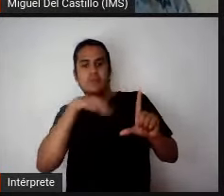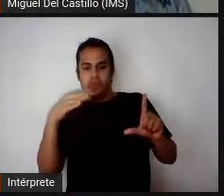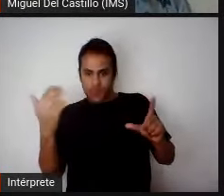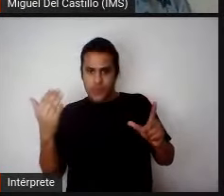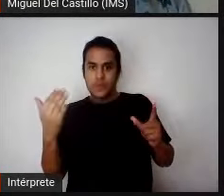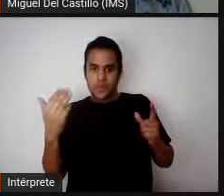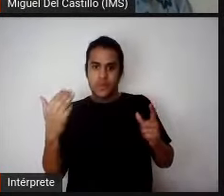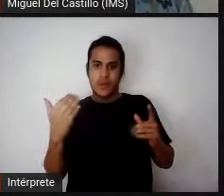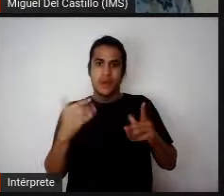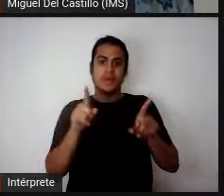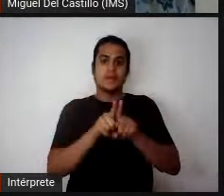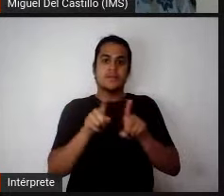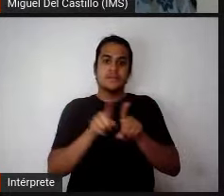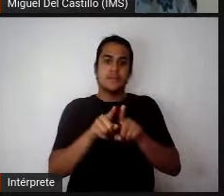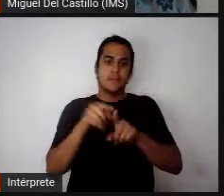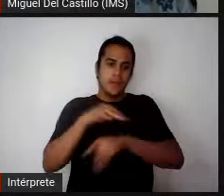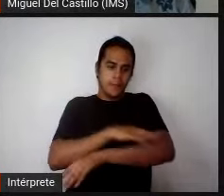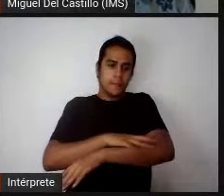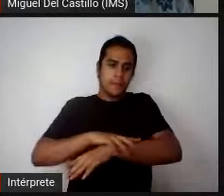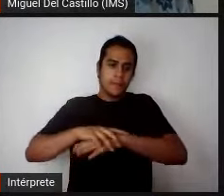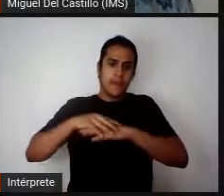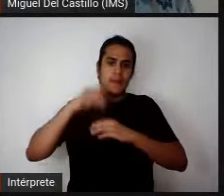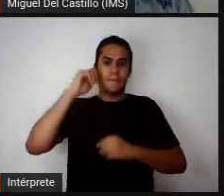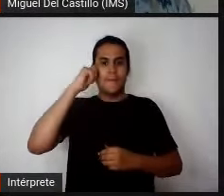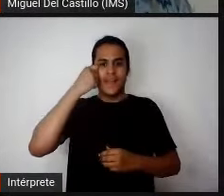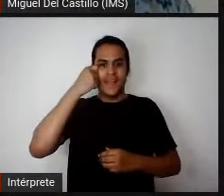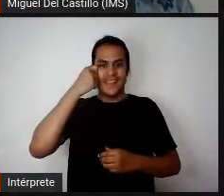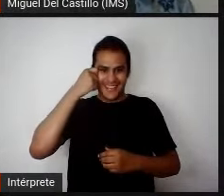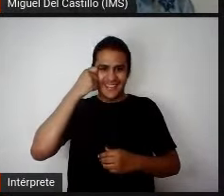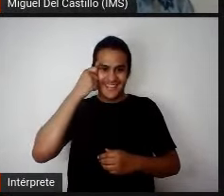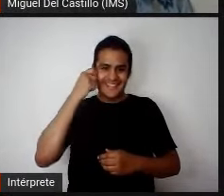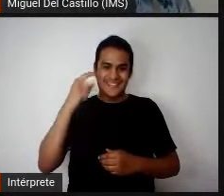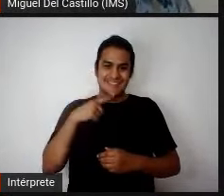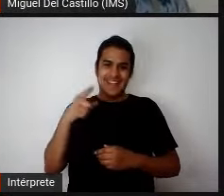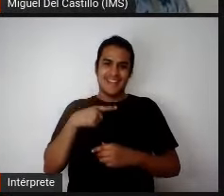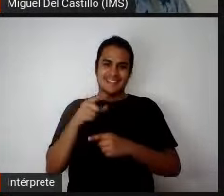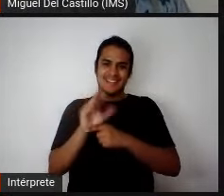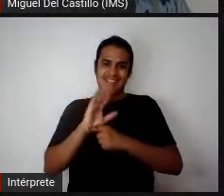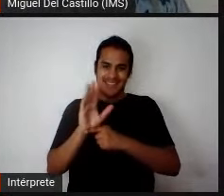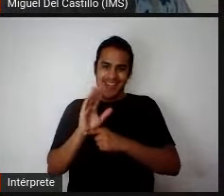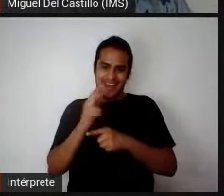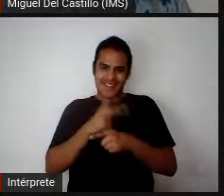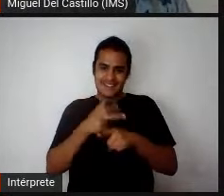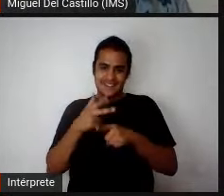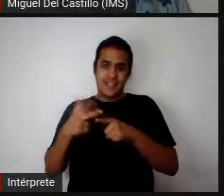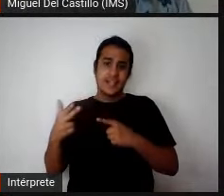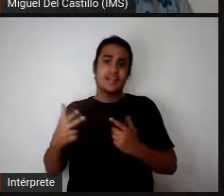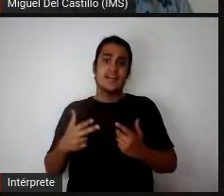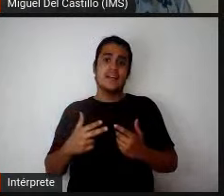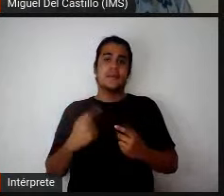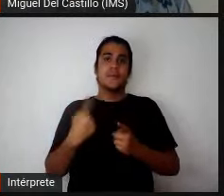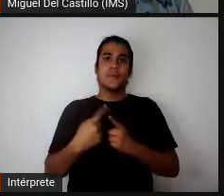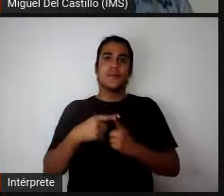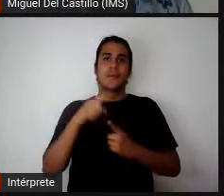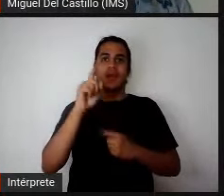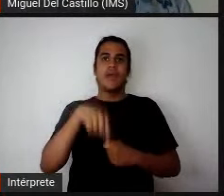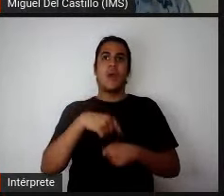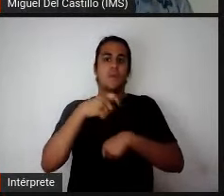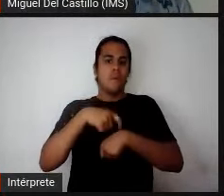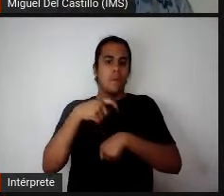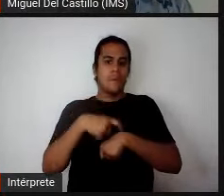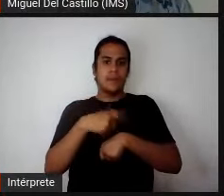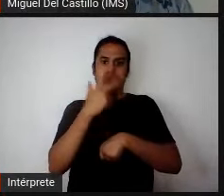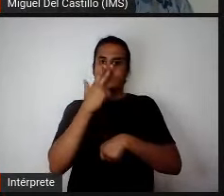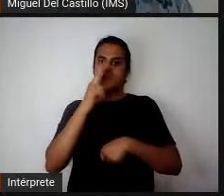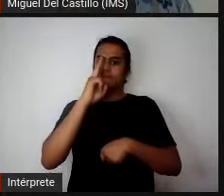e na pele preta, na série, essas relações, quer dizer, porque é um momento assim, de forte transição, né? Mas